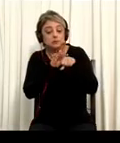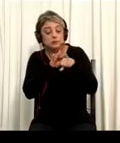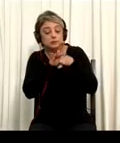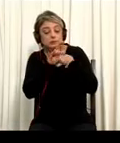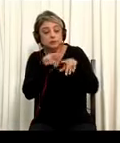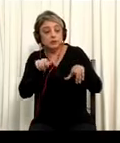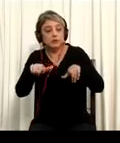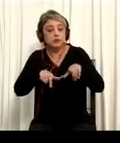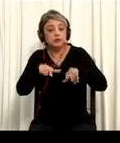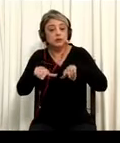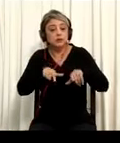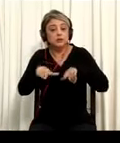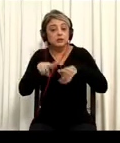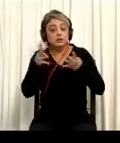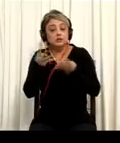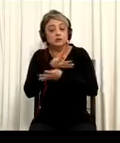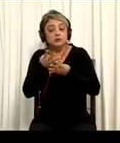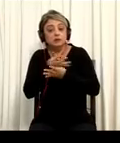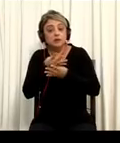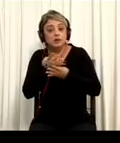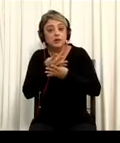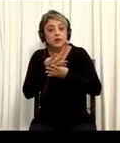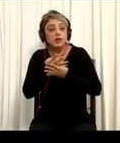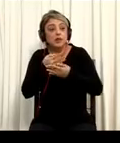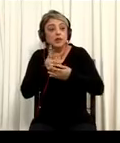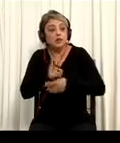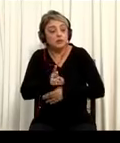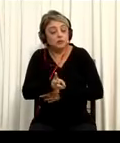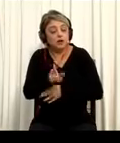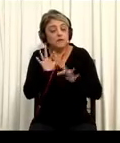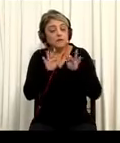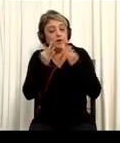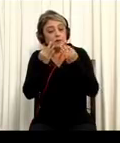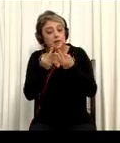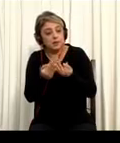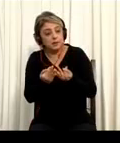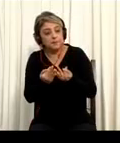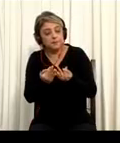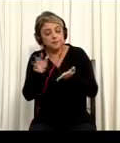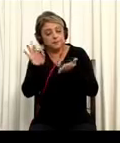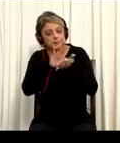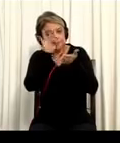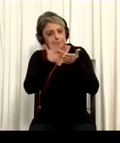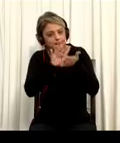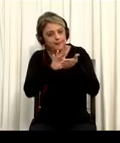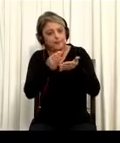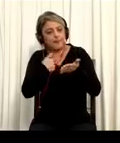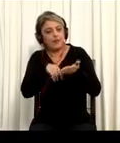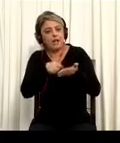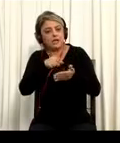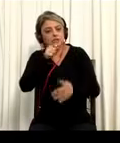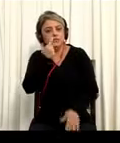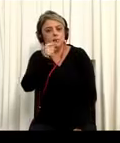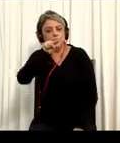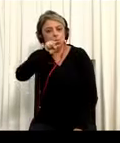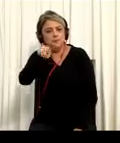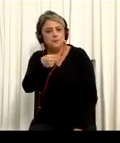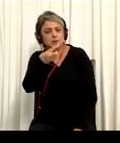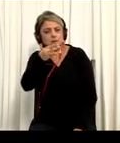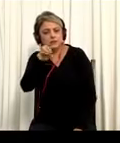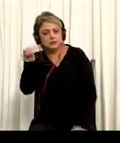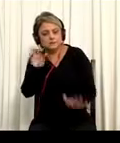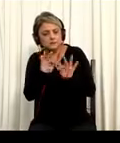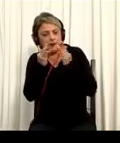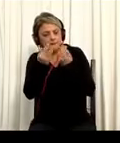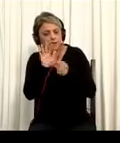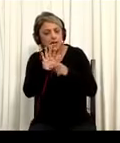o trabalho da rede de solidariedade continua com essas famílias que estão sendo cadastradas. A gente deu 1.300 famílias